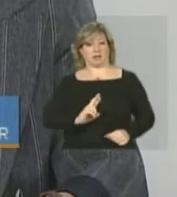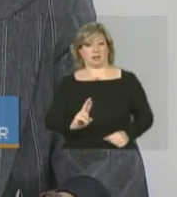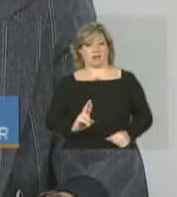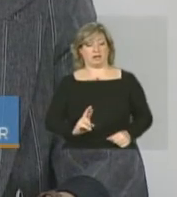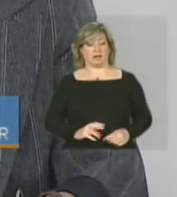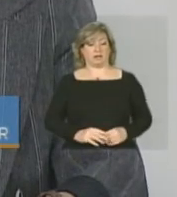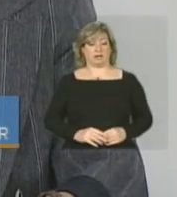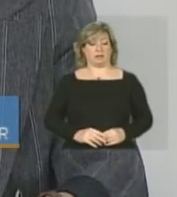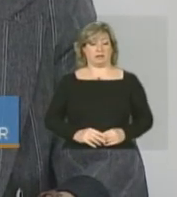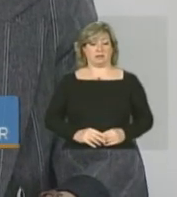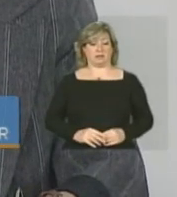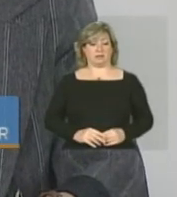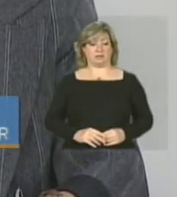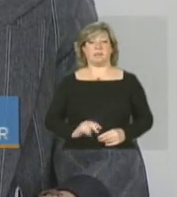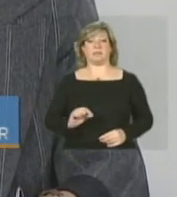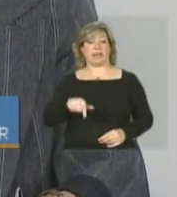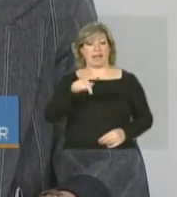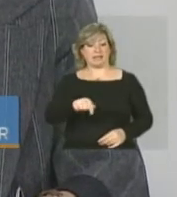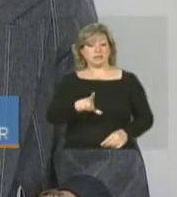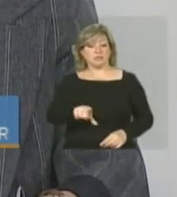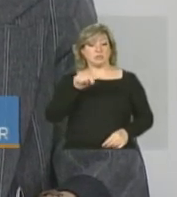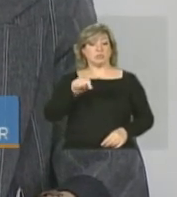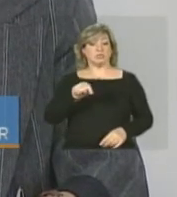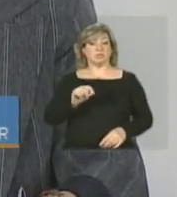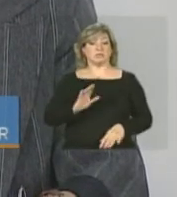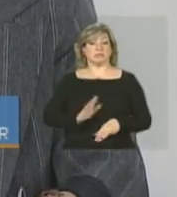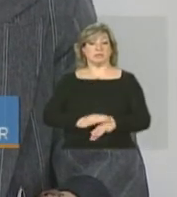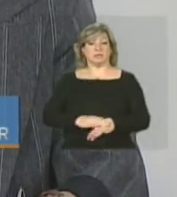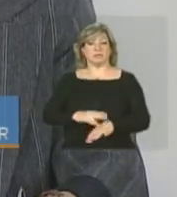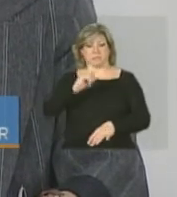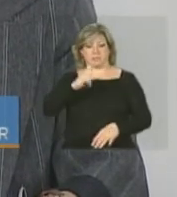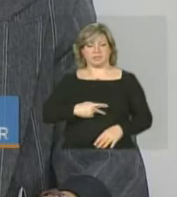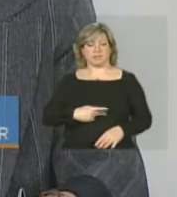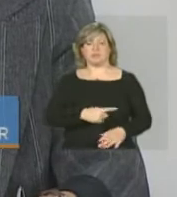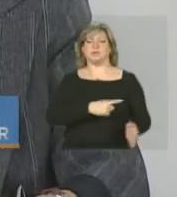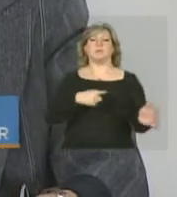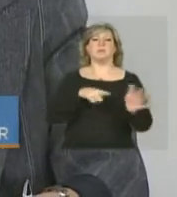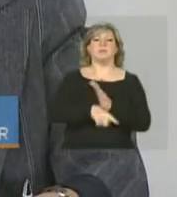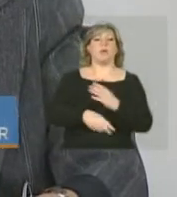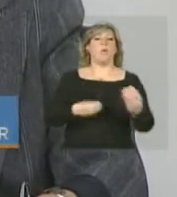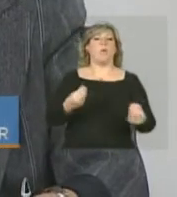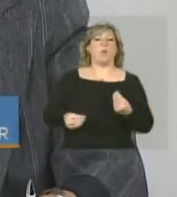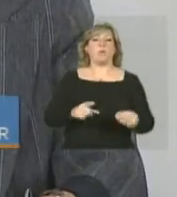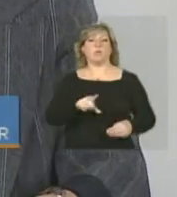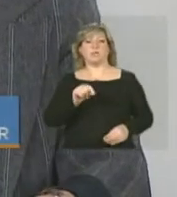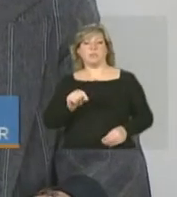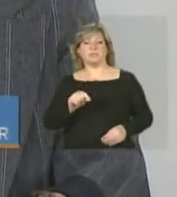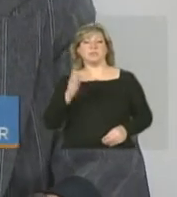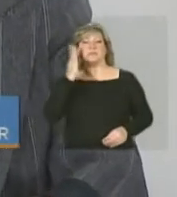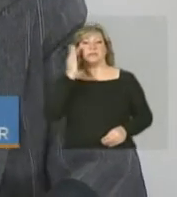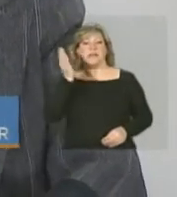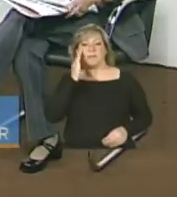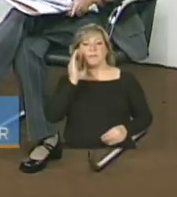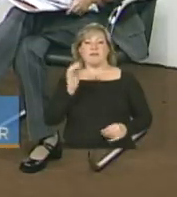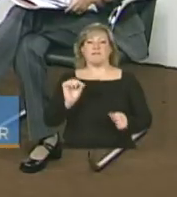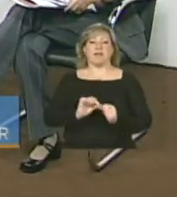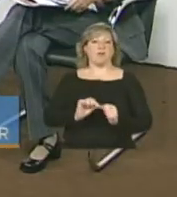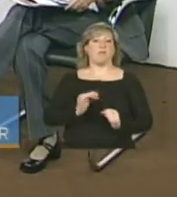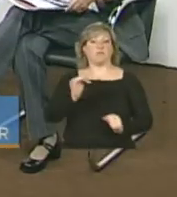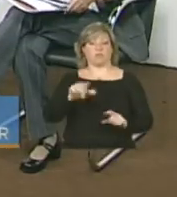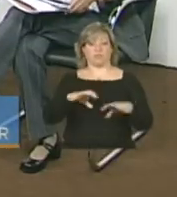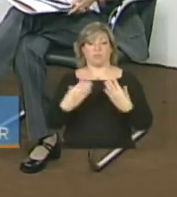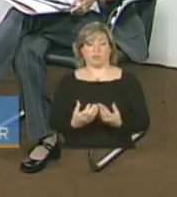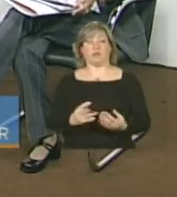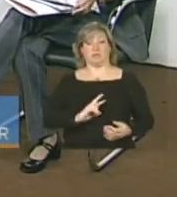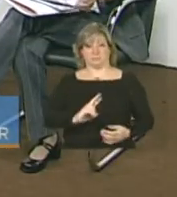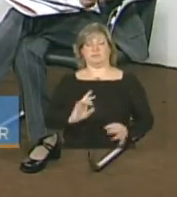Não, a escolha é pessoal. A escolha é pessoal. Eu já quero isso, eu vou assinalando para já saber o roteiro. Para já saber o roteiro, perfeito. Nós pretendemos